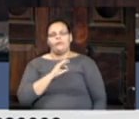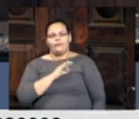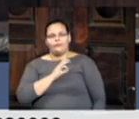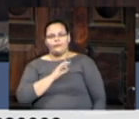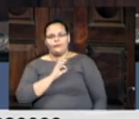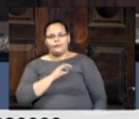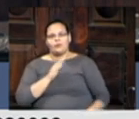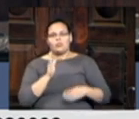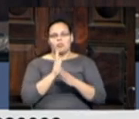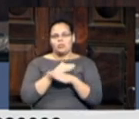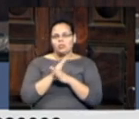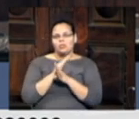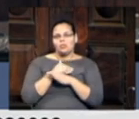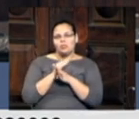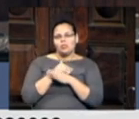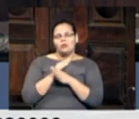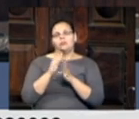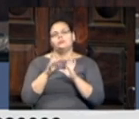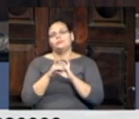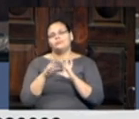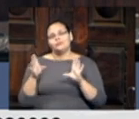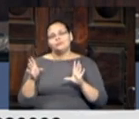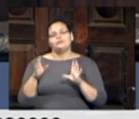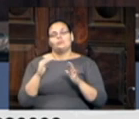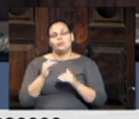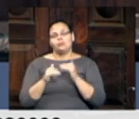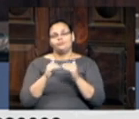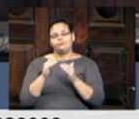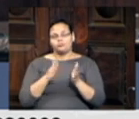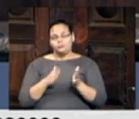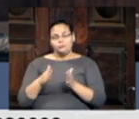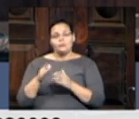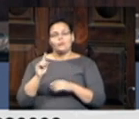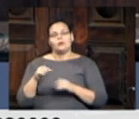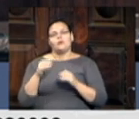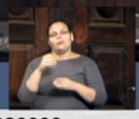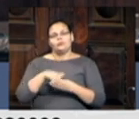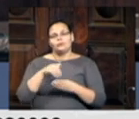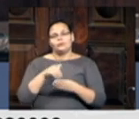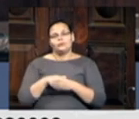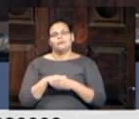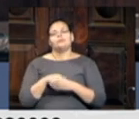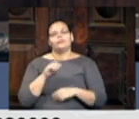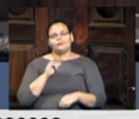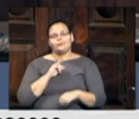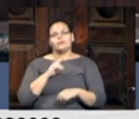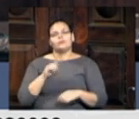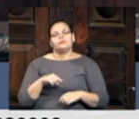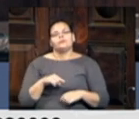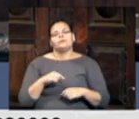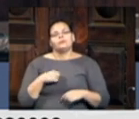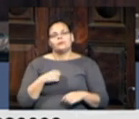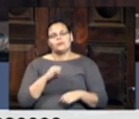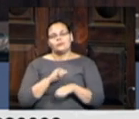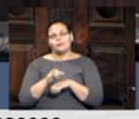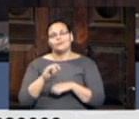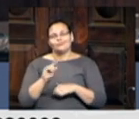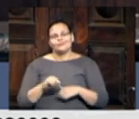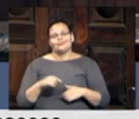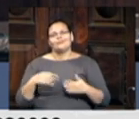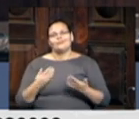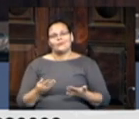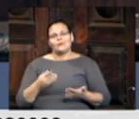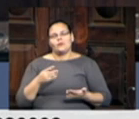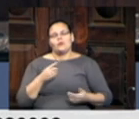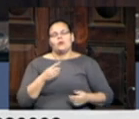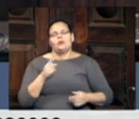fiscalização, permitindo que o processo eleitoral fosse fraudado com a participação